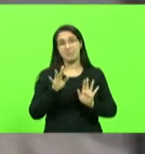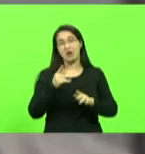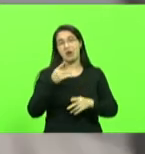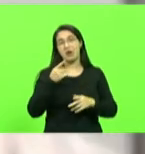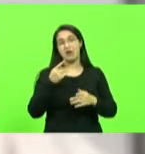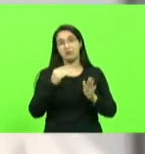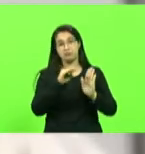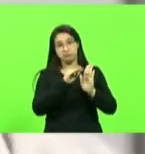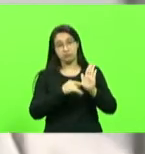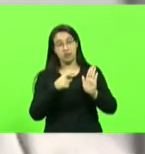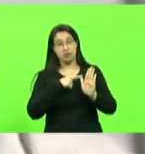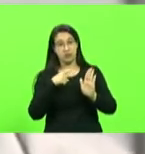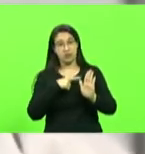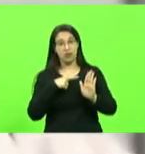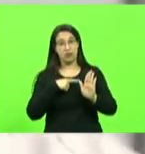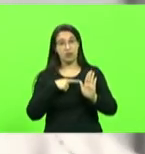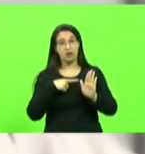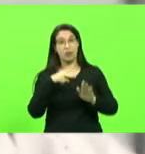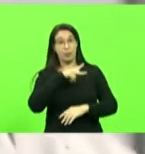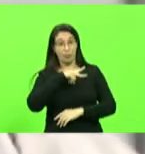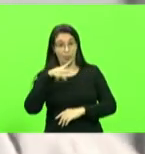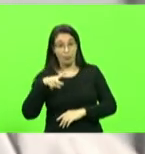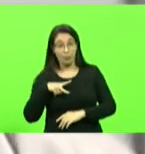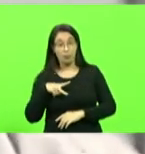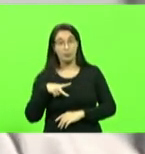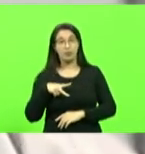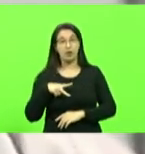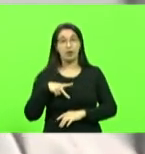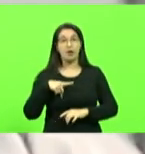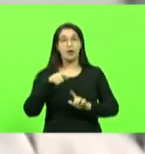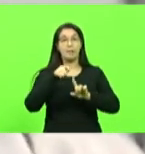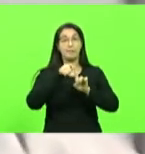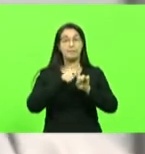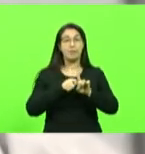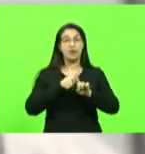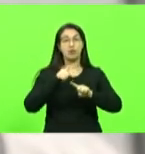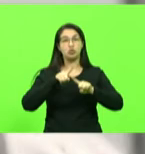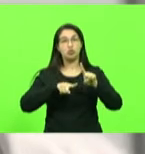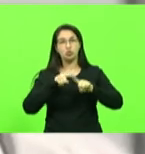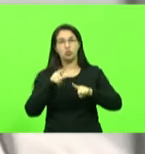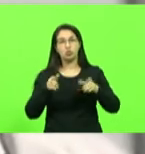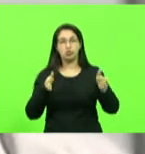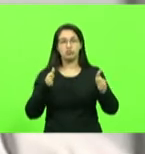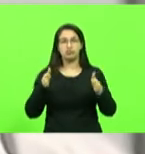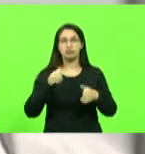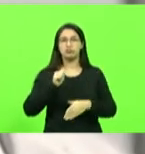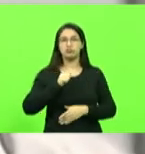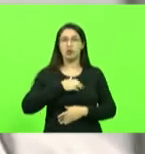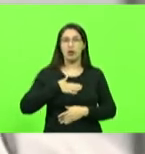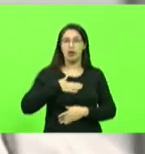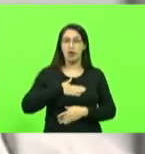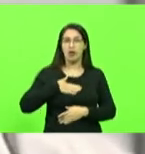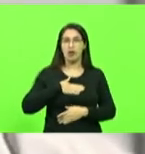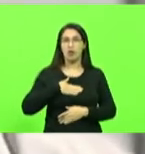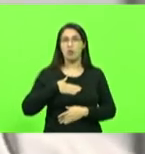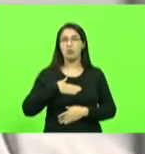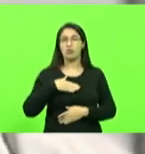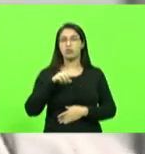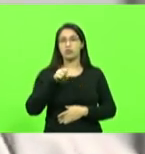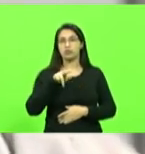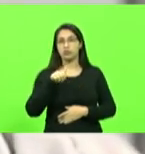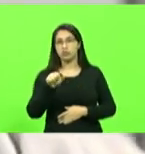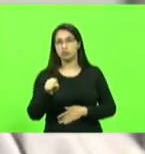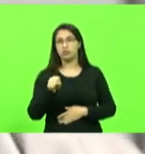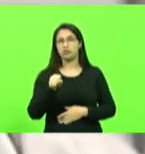ela foi tornada pública, né? Entre julho e agosto, o FET fez uma pesquisa preocupados com a